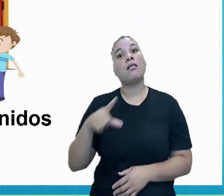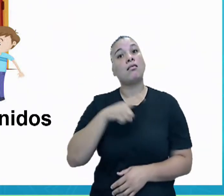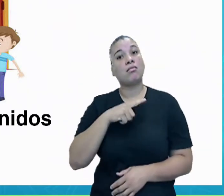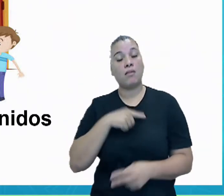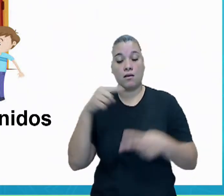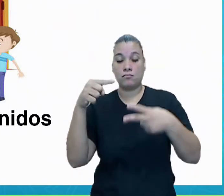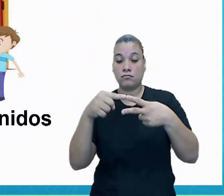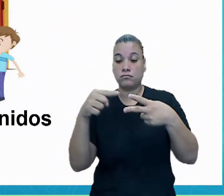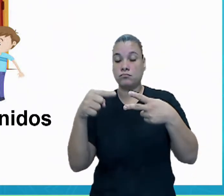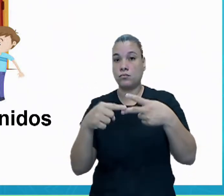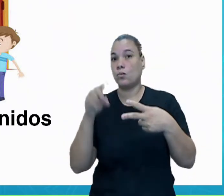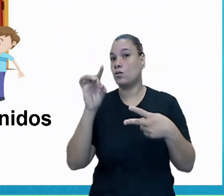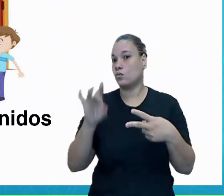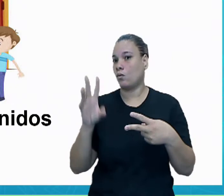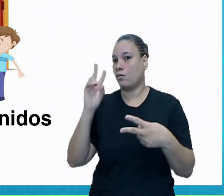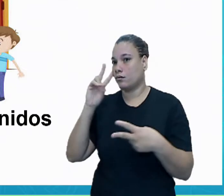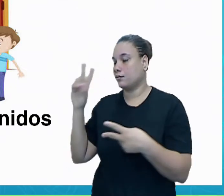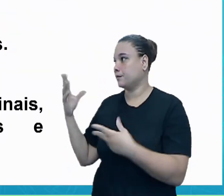e indefinidos.